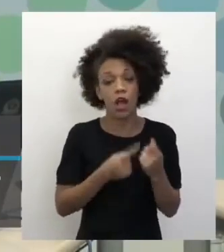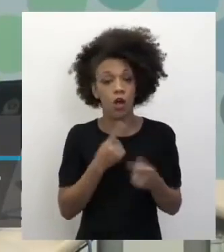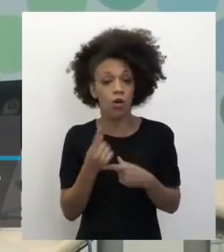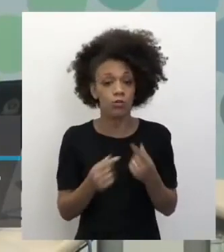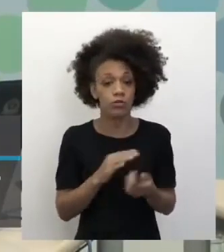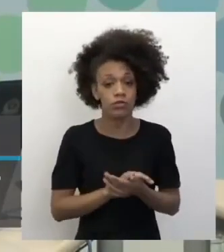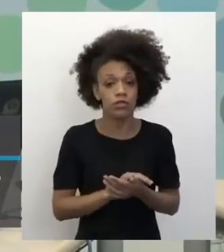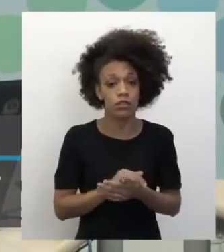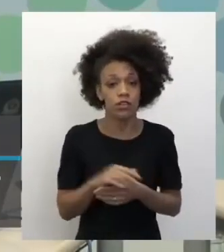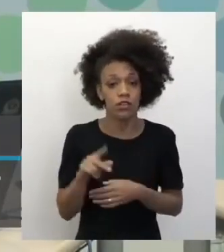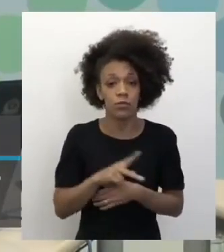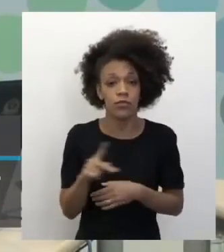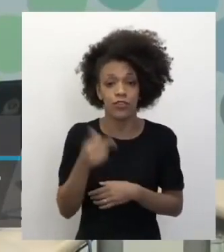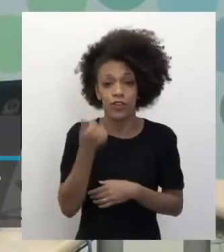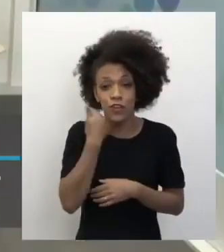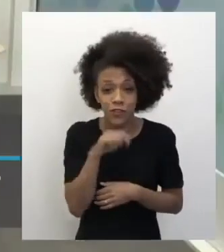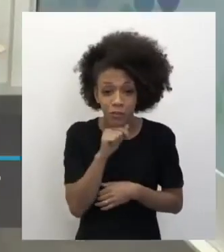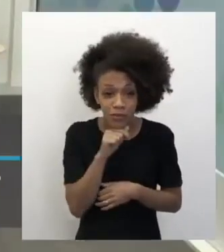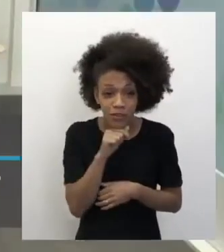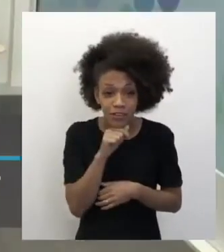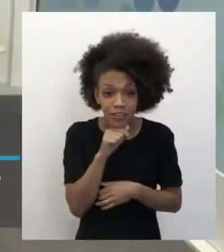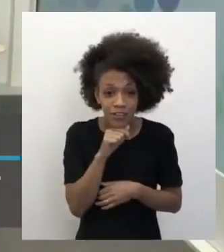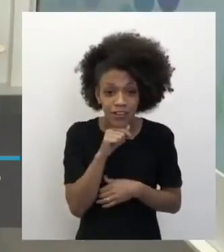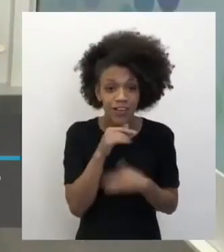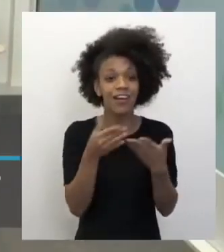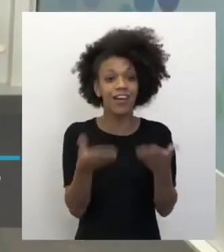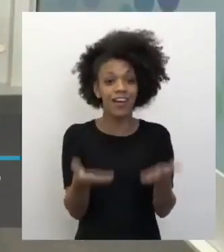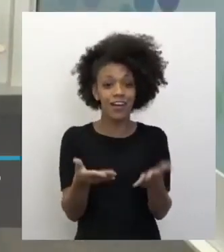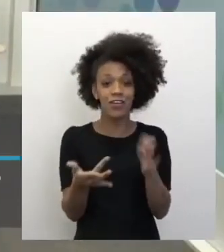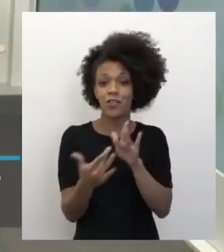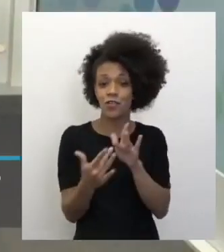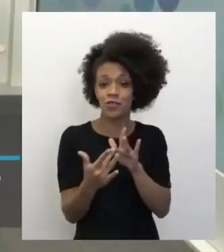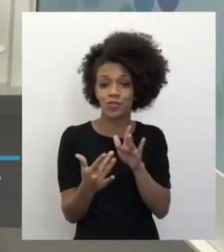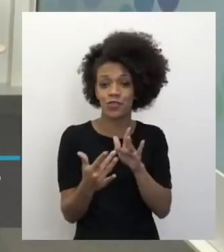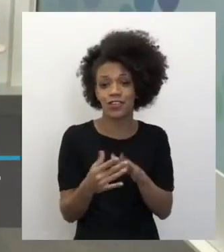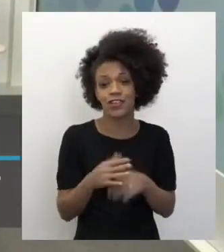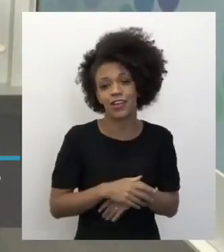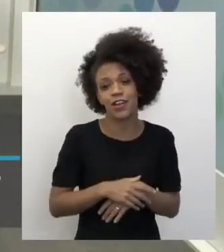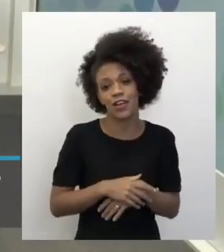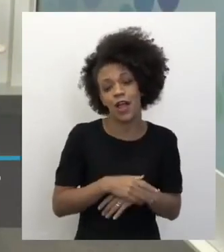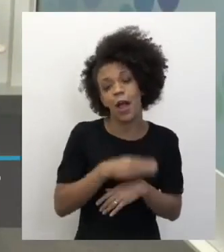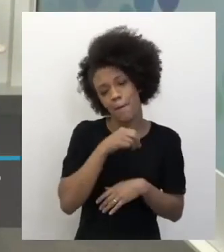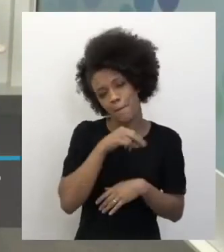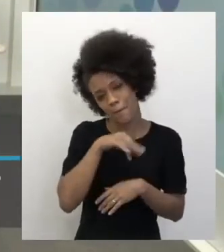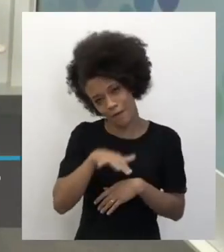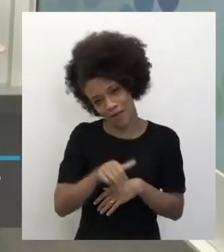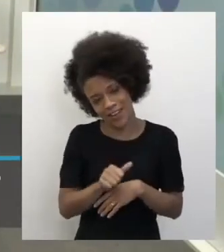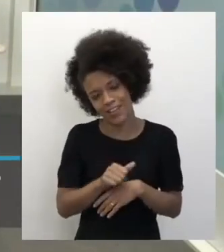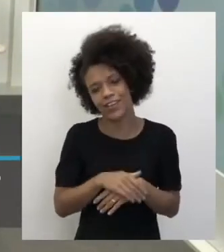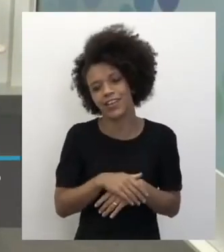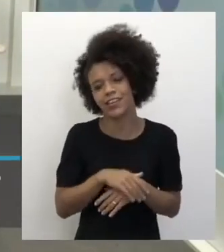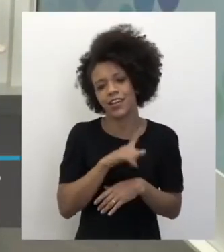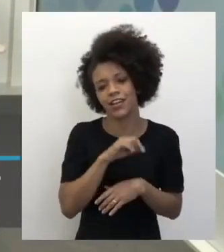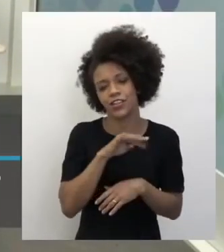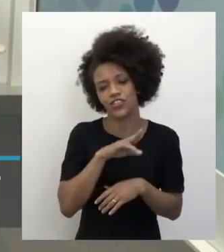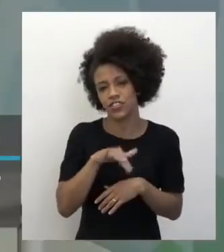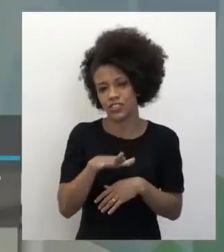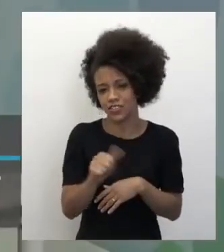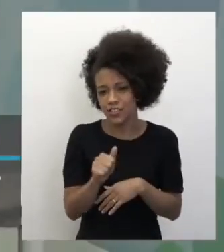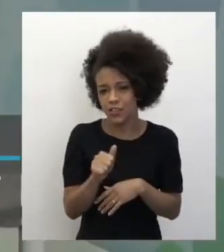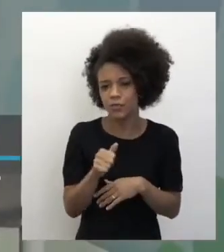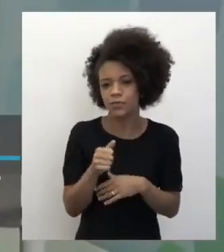chama professor de mãe. Não, eu ia falar isso agora. Pelo contato, né? A Mônica, minha xará, e a Letícia